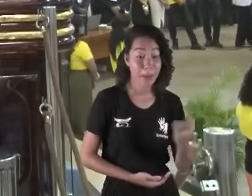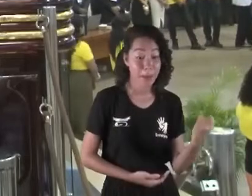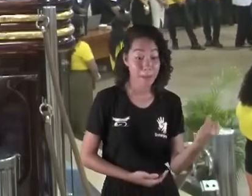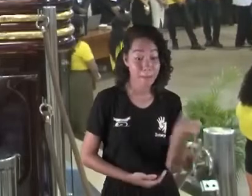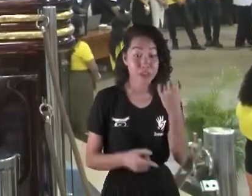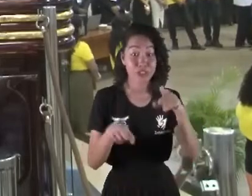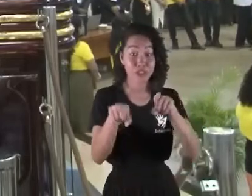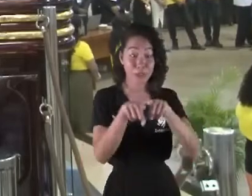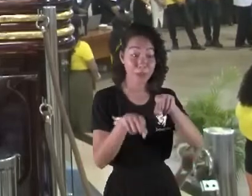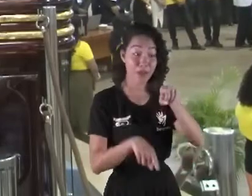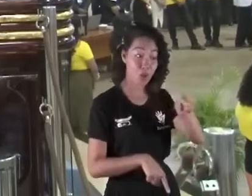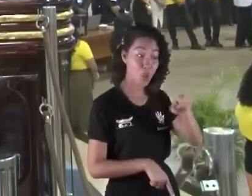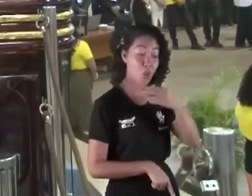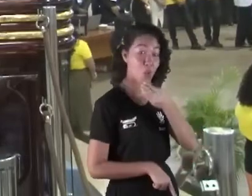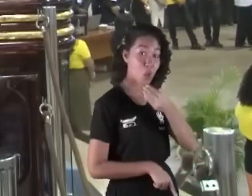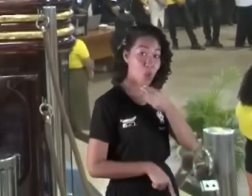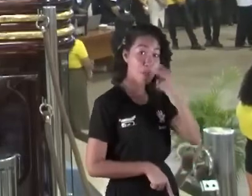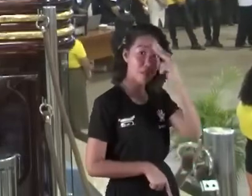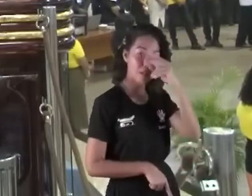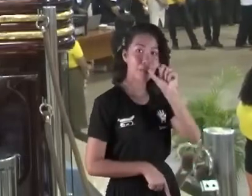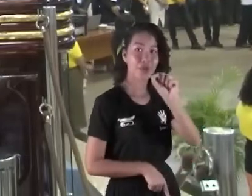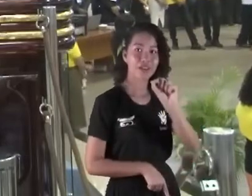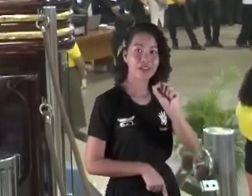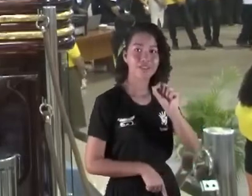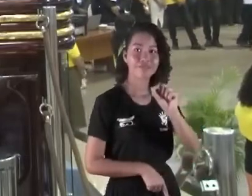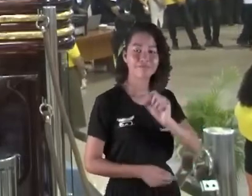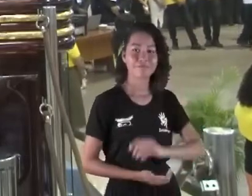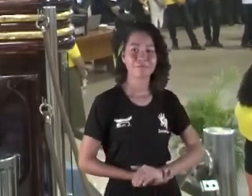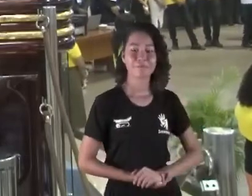Ezequiel também se lembra onde